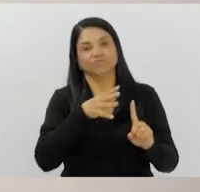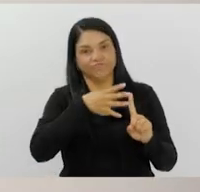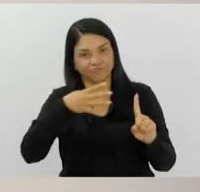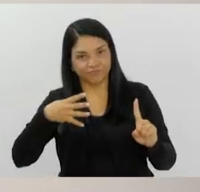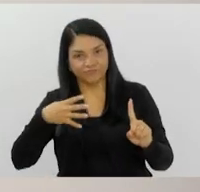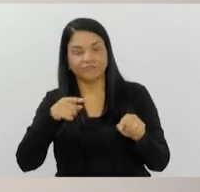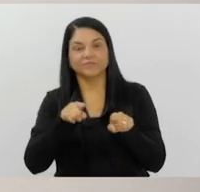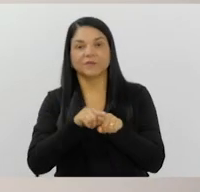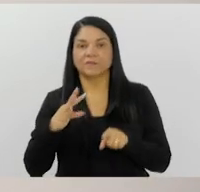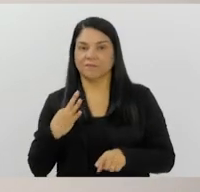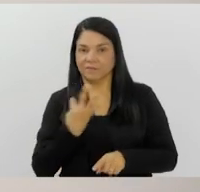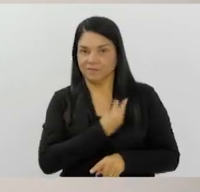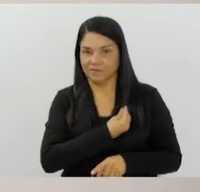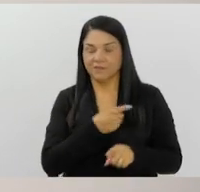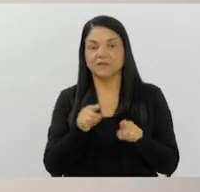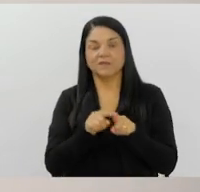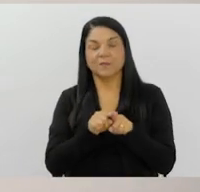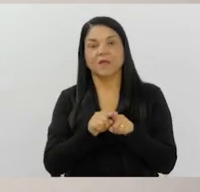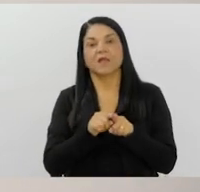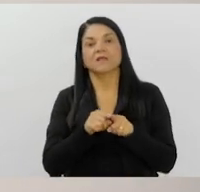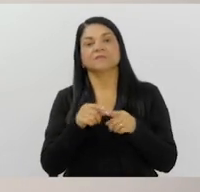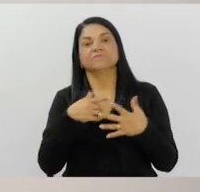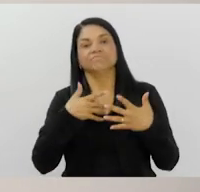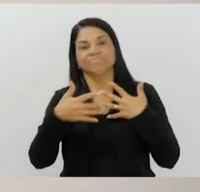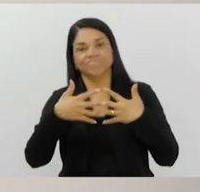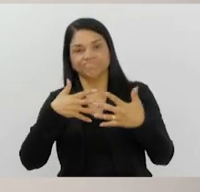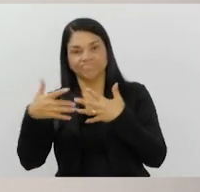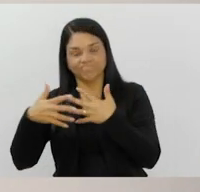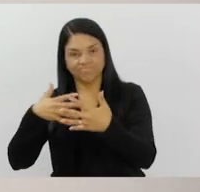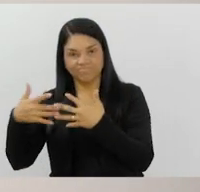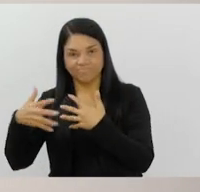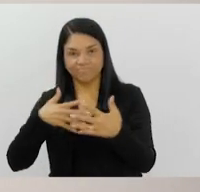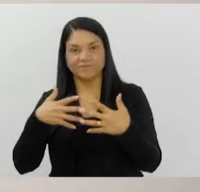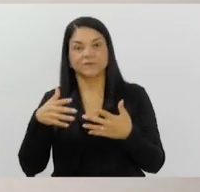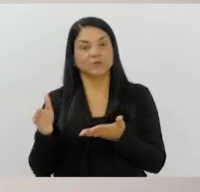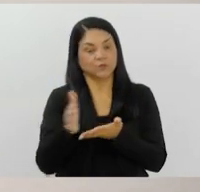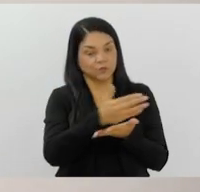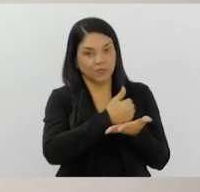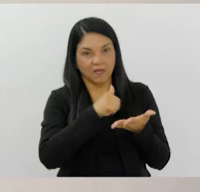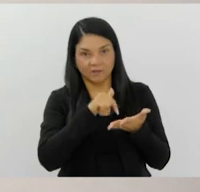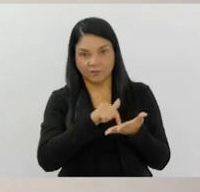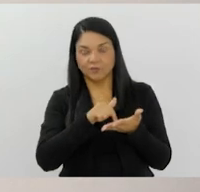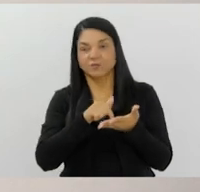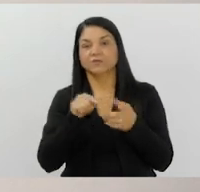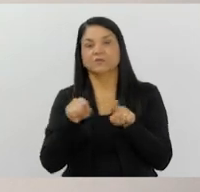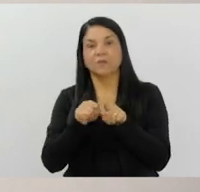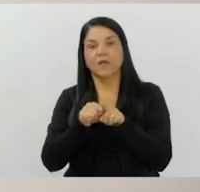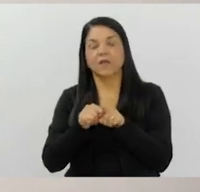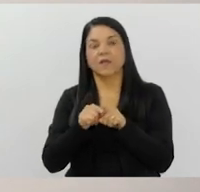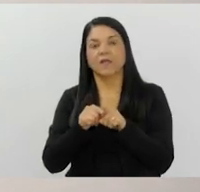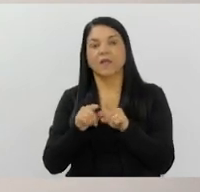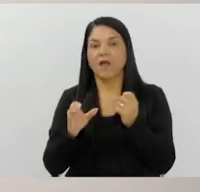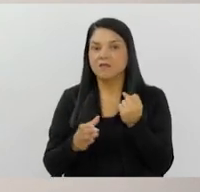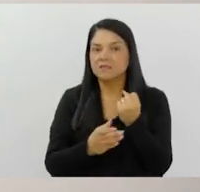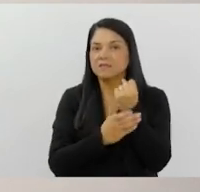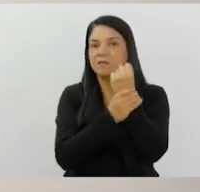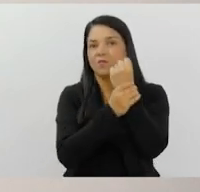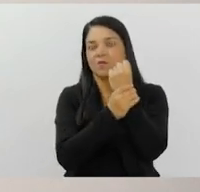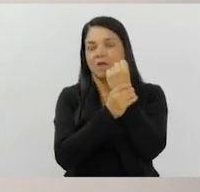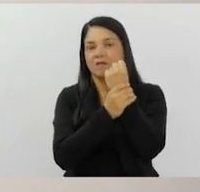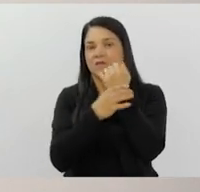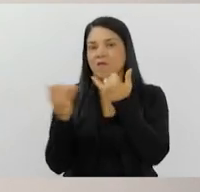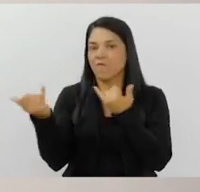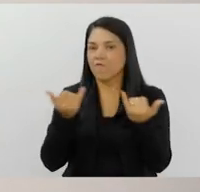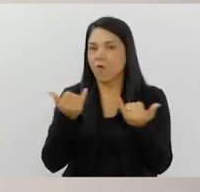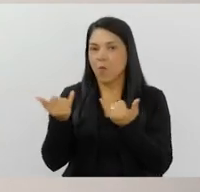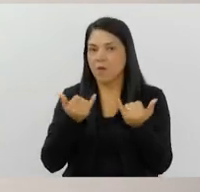transparência na circulação desses dados eh a garantia da adoção de segurança da informação das